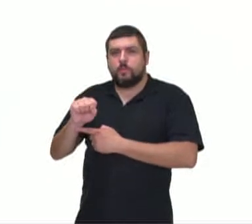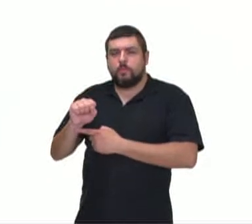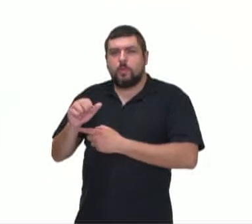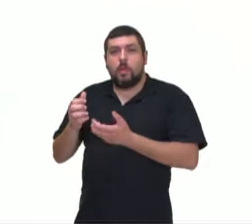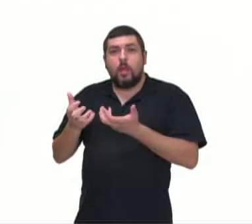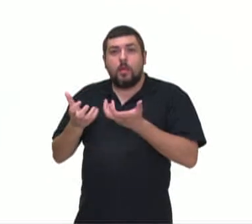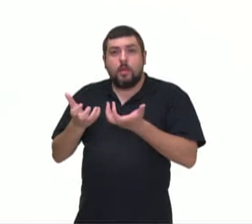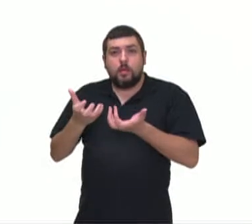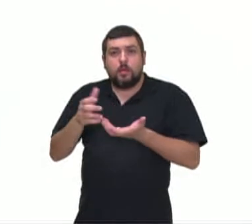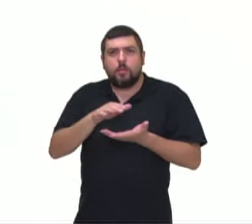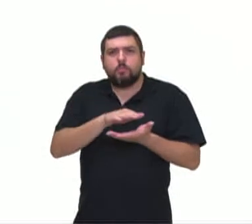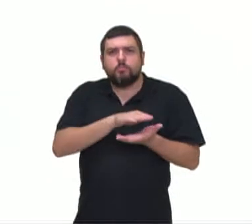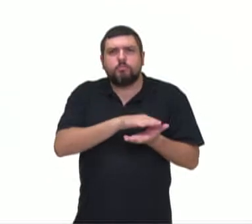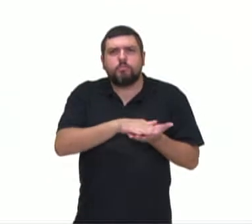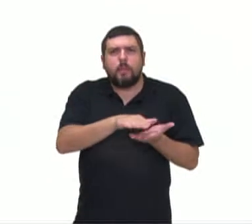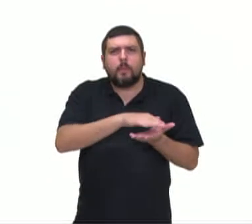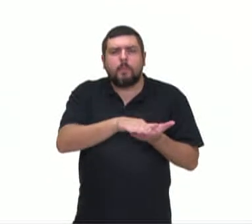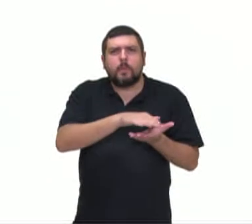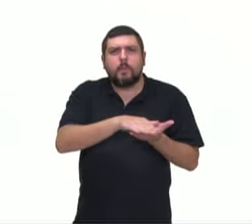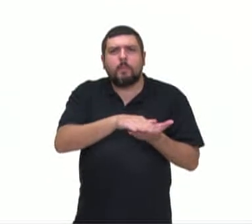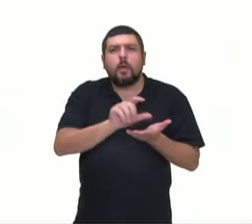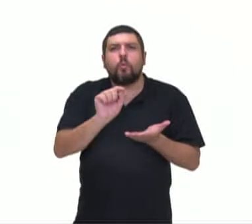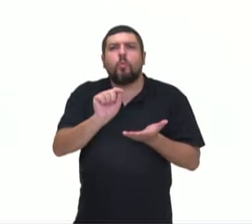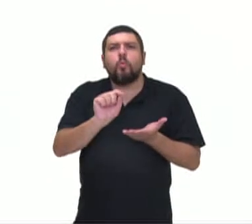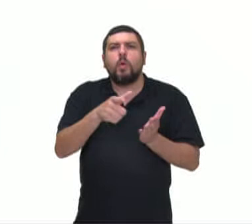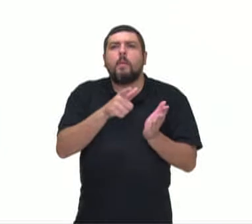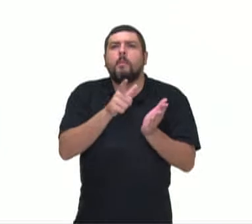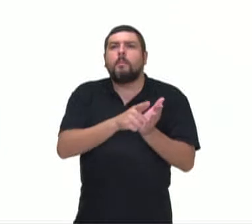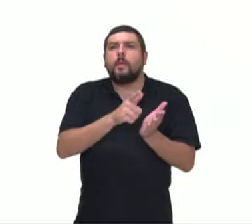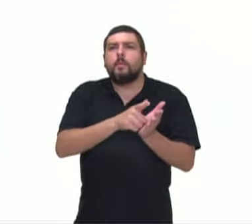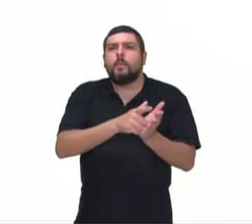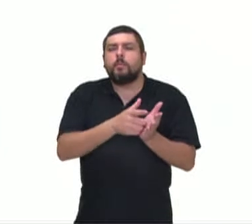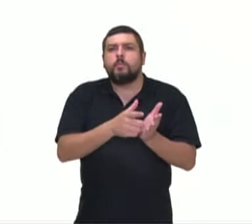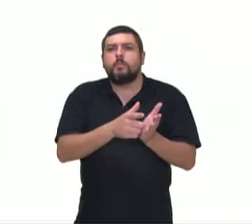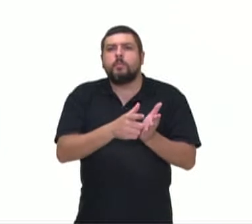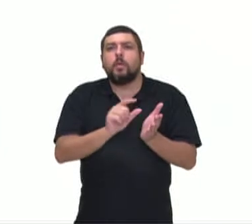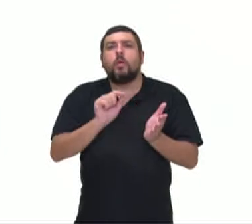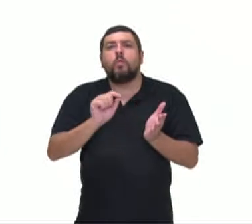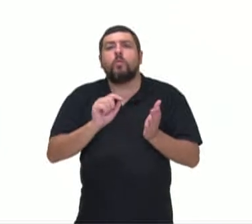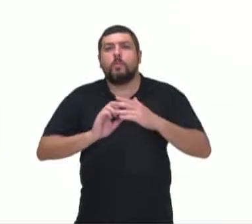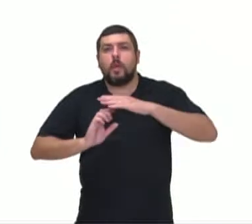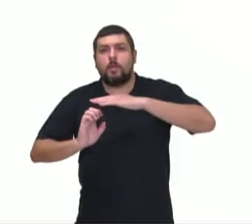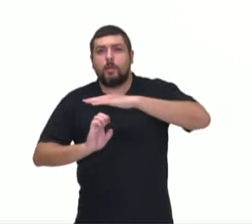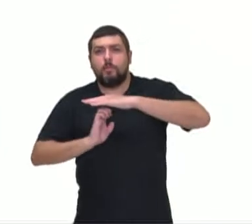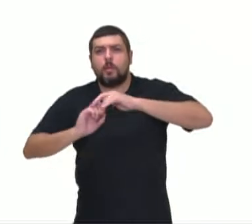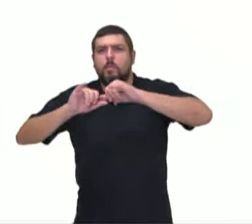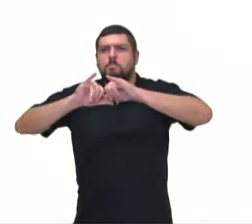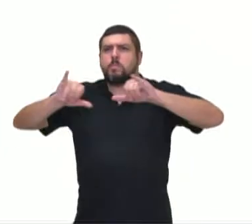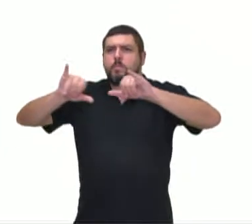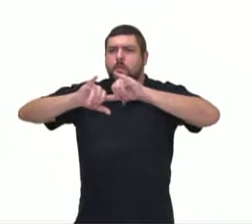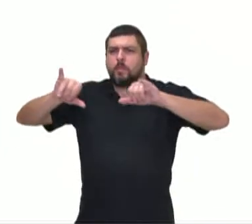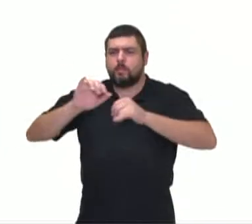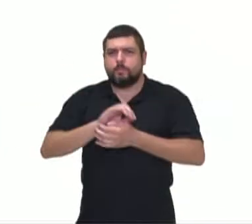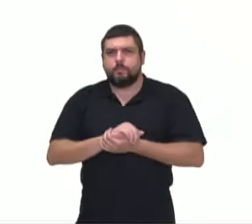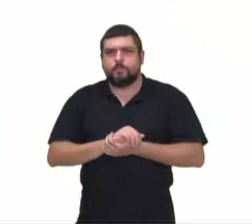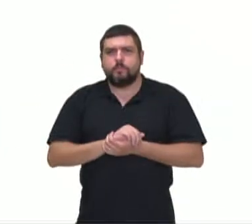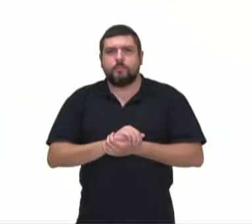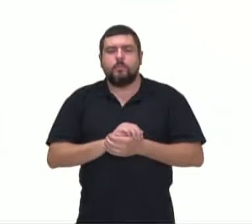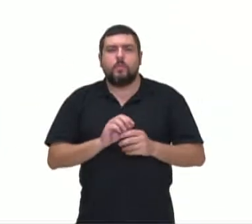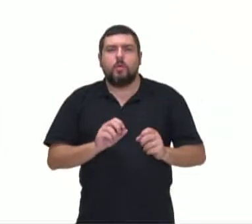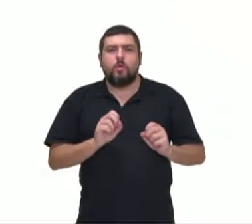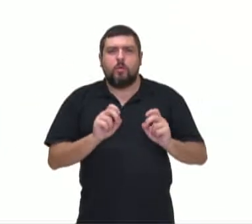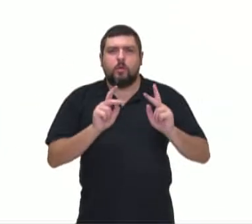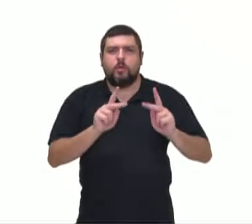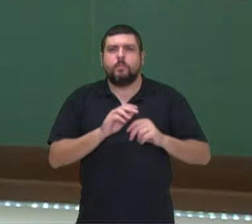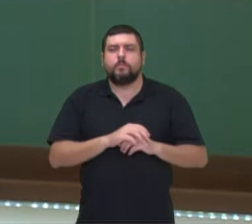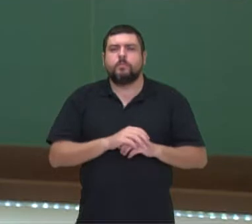Ó, para propaganda. Propaganda do quê? Da sua empresa. Que tal? Olha só. Na gráfica, aí ele foi pesquisar, né,